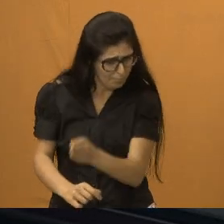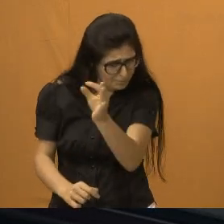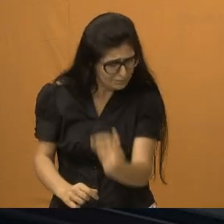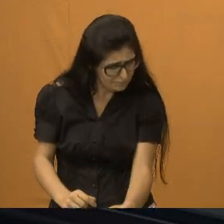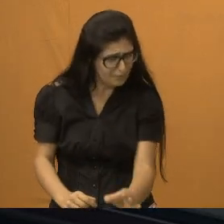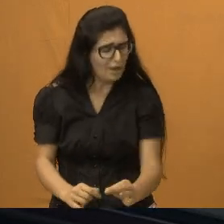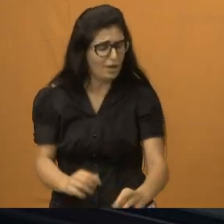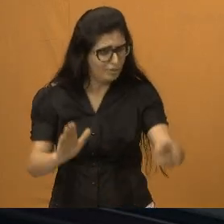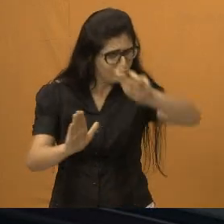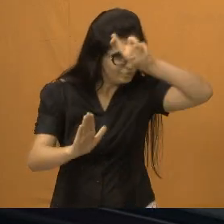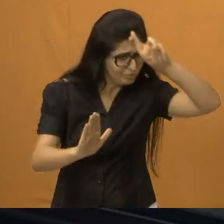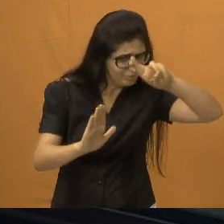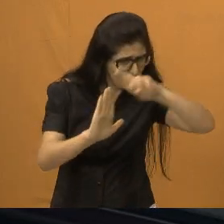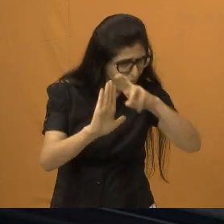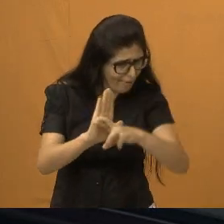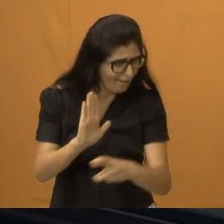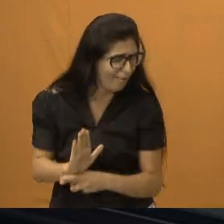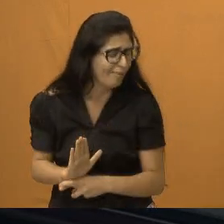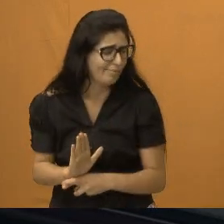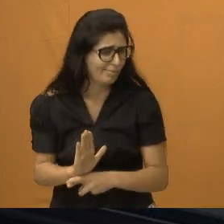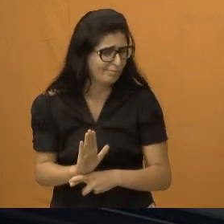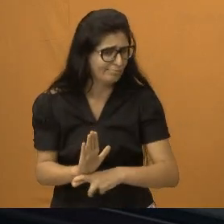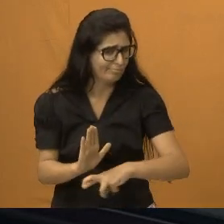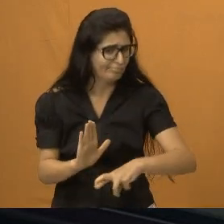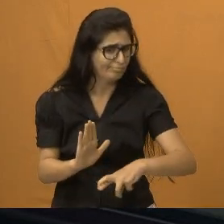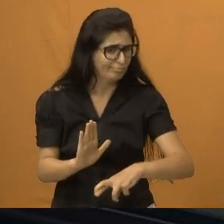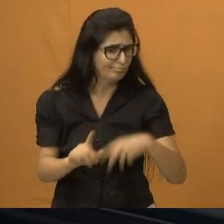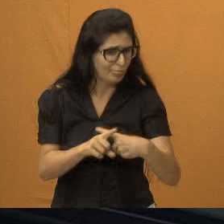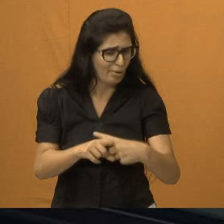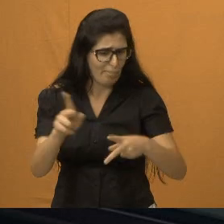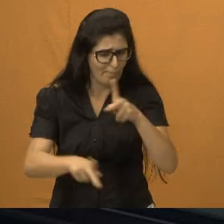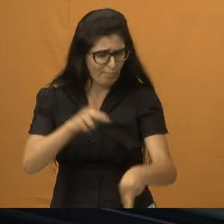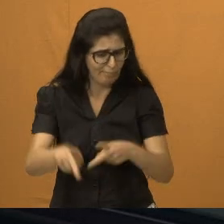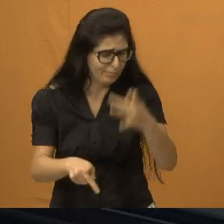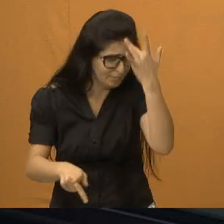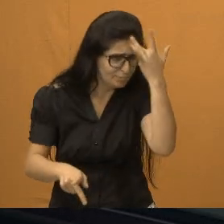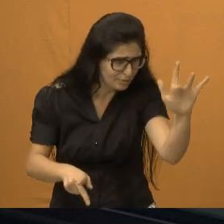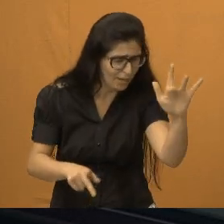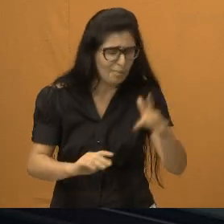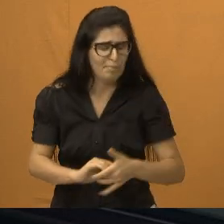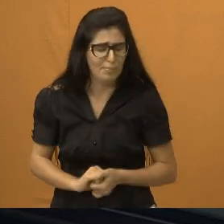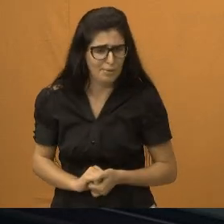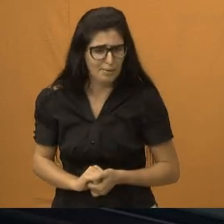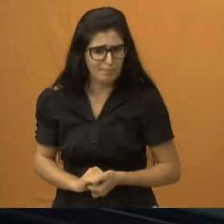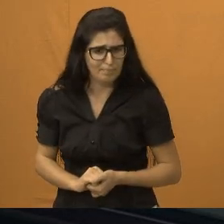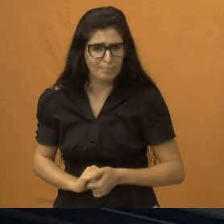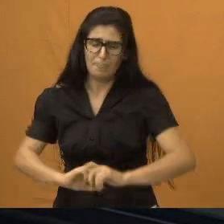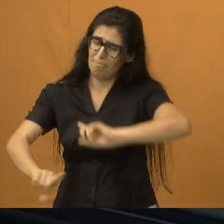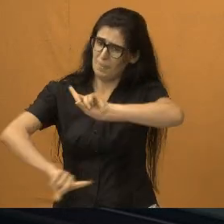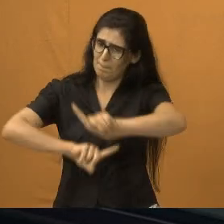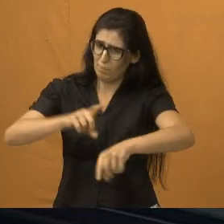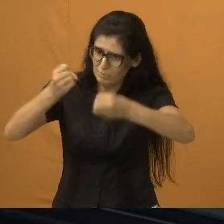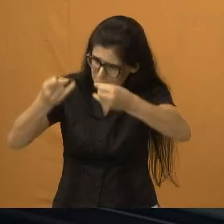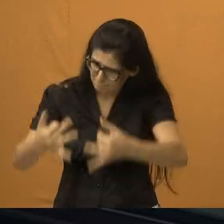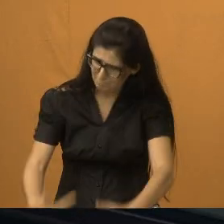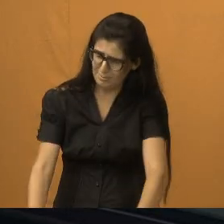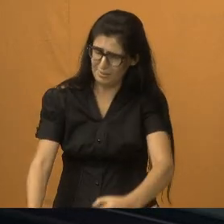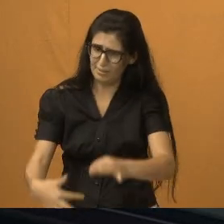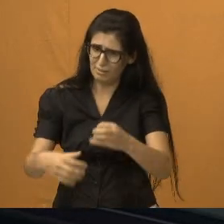povo mesmo não sabe, detalhado igual ali, não está. Então, eu gostaria que na próxima, dissesse lá,